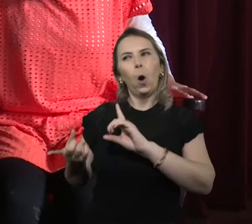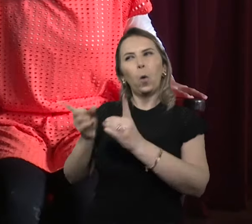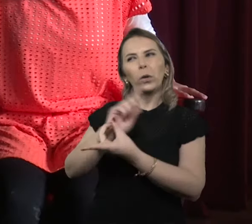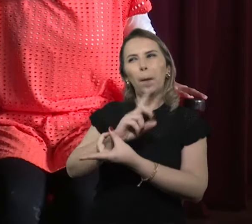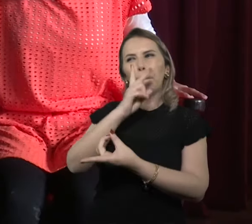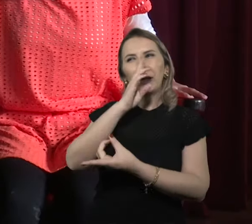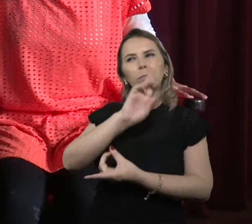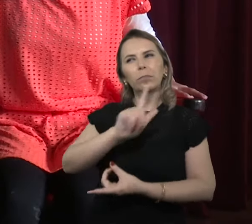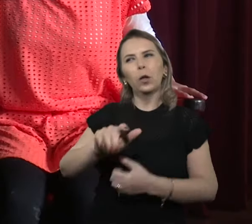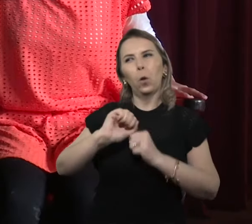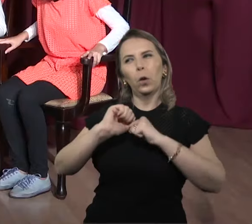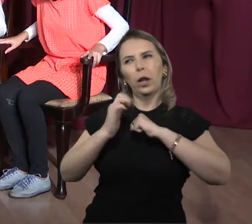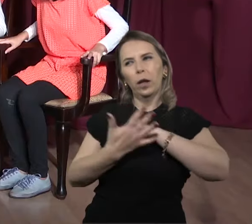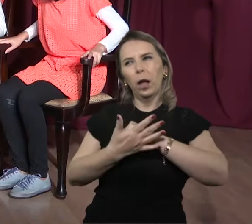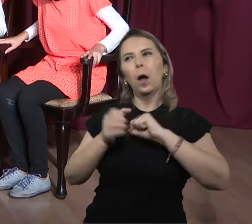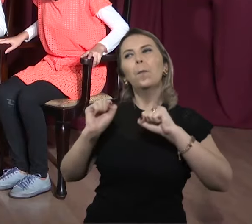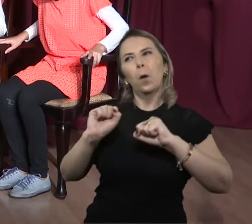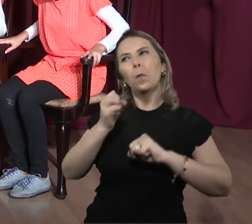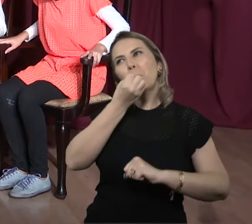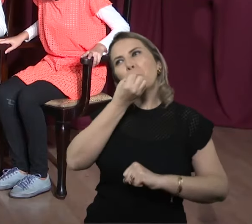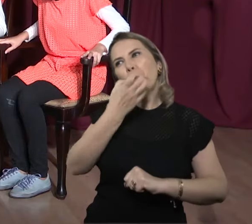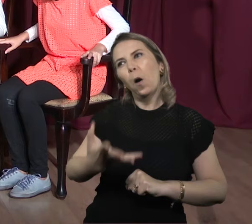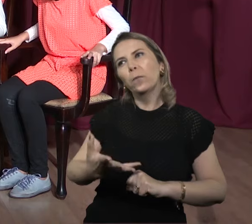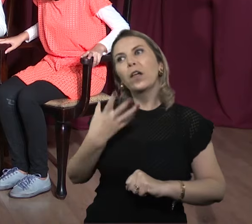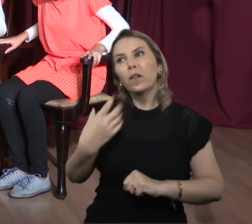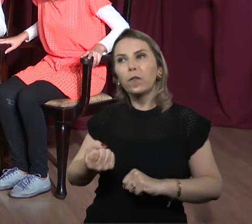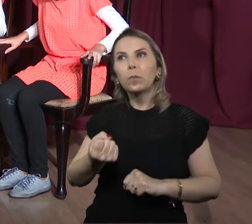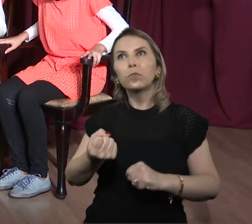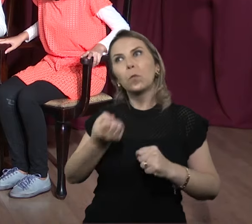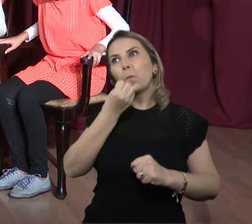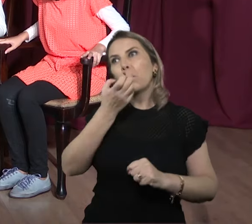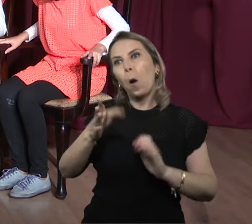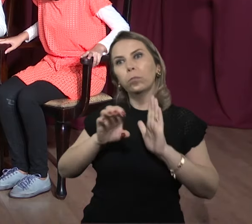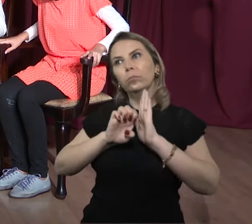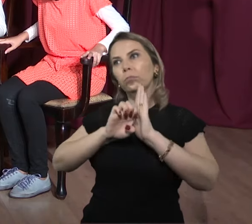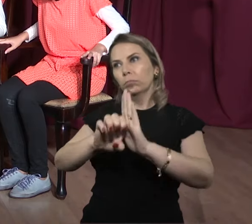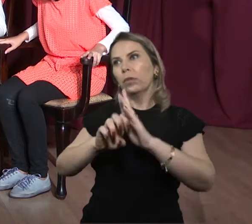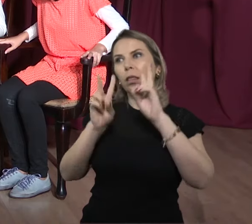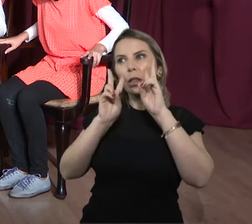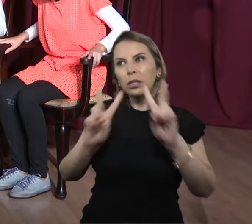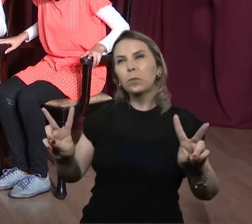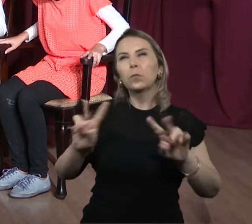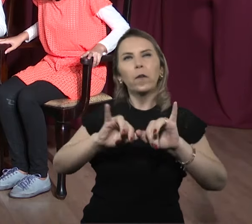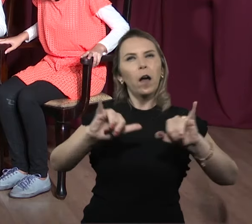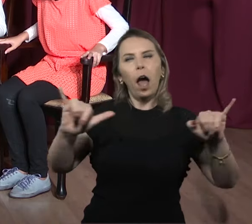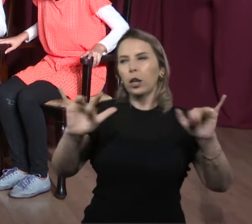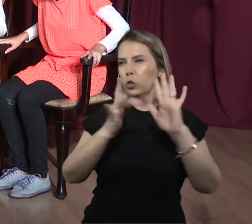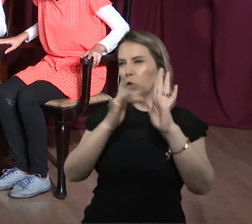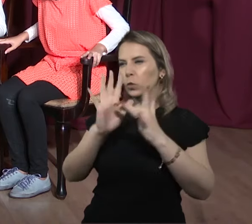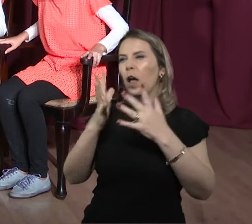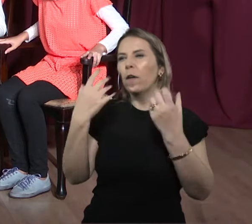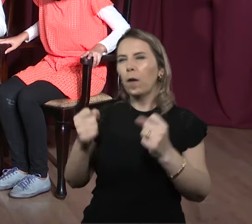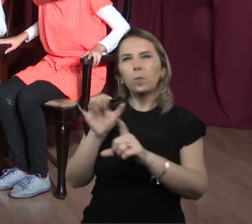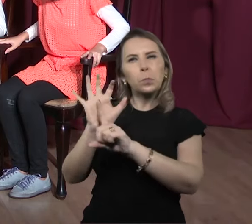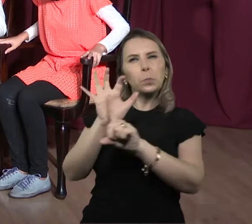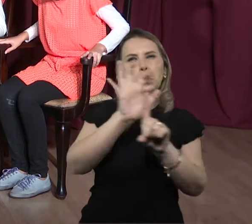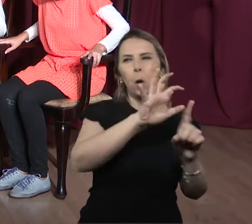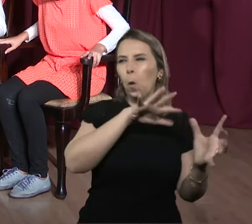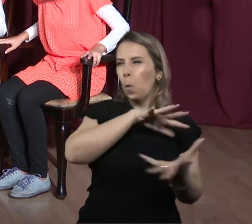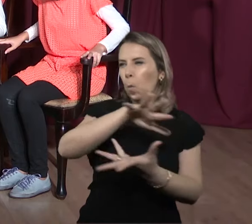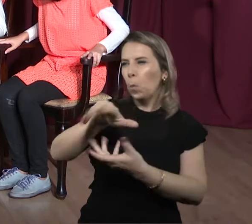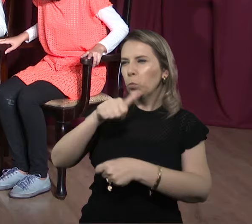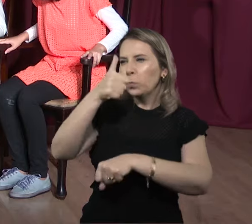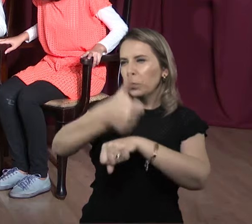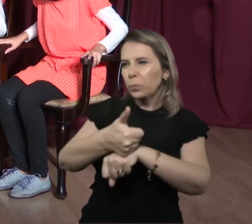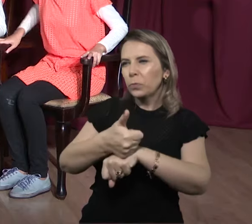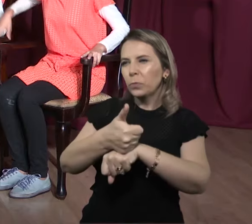Mas ao contrário do coronavírus, isso pode ser algo bom. Vamos dar bom testemunho e falar do amor de Jesus. Vamos